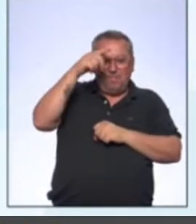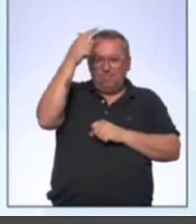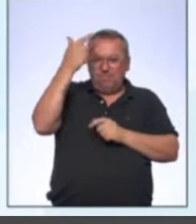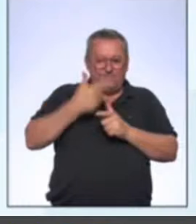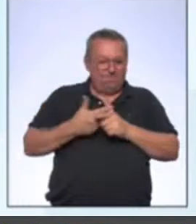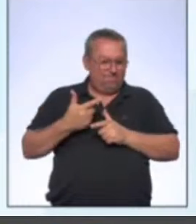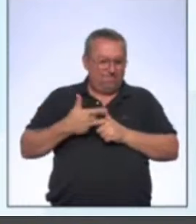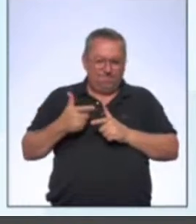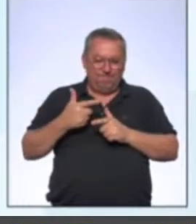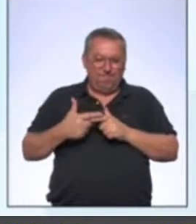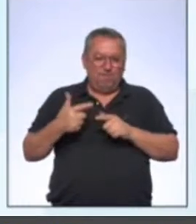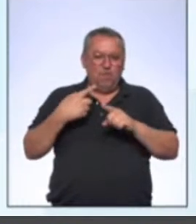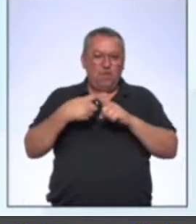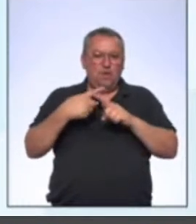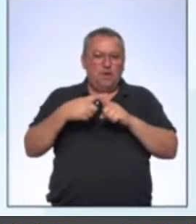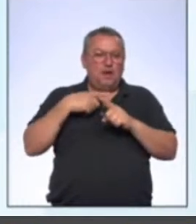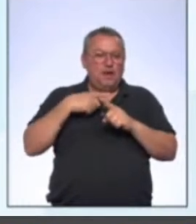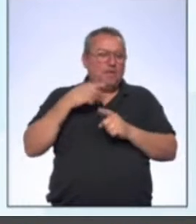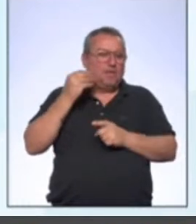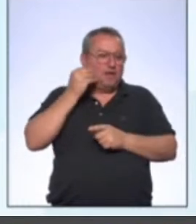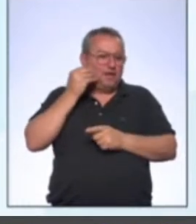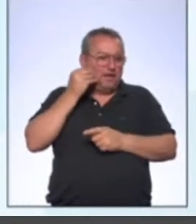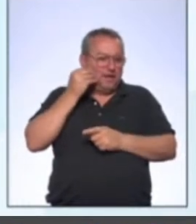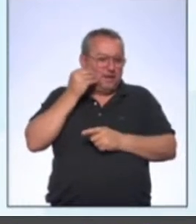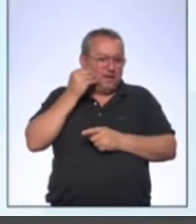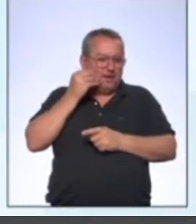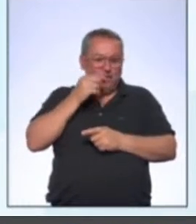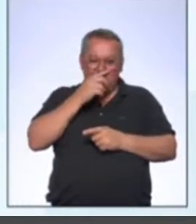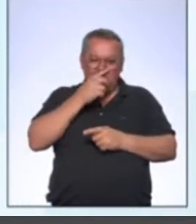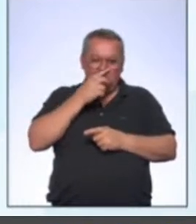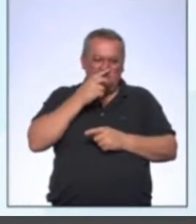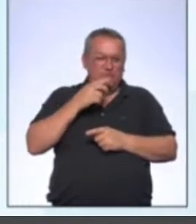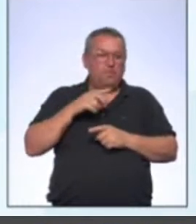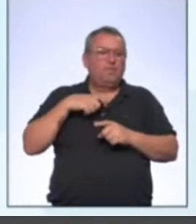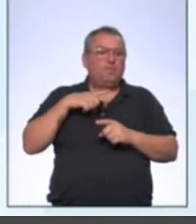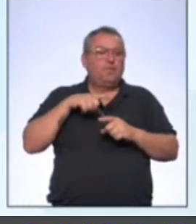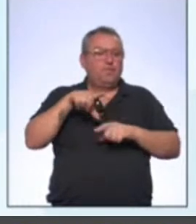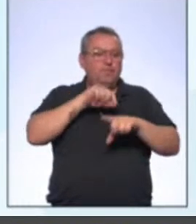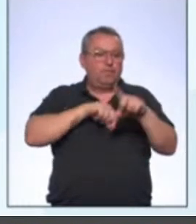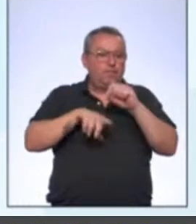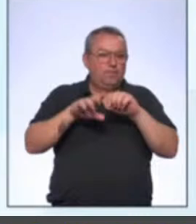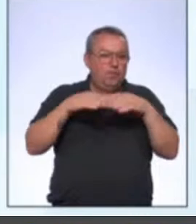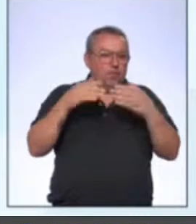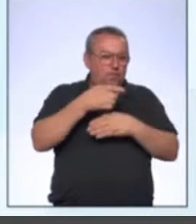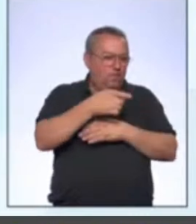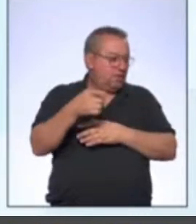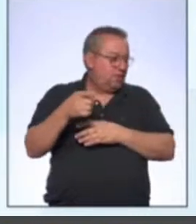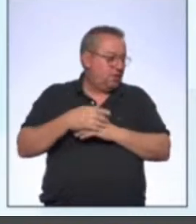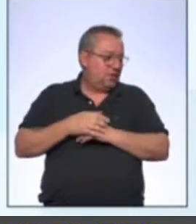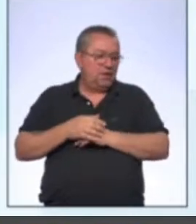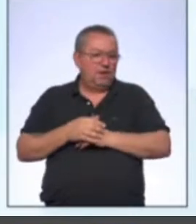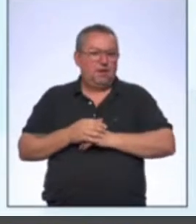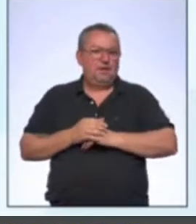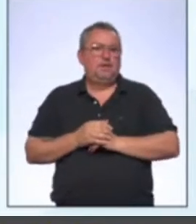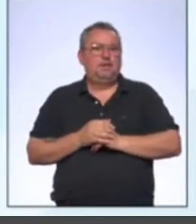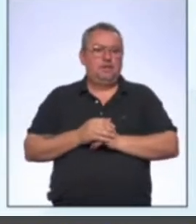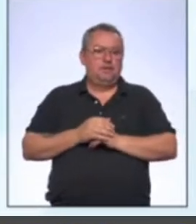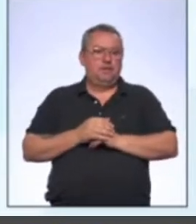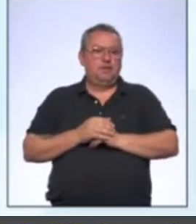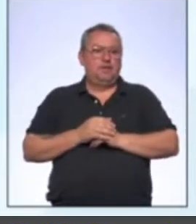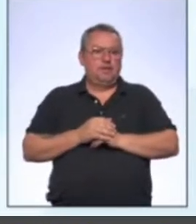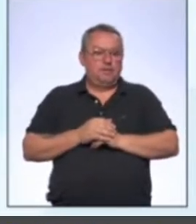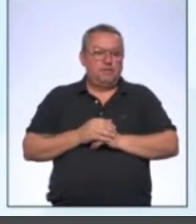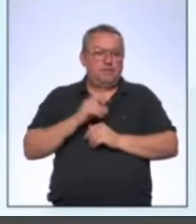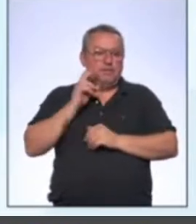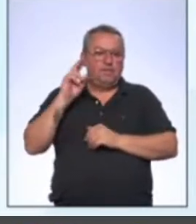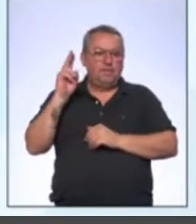problema, porque dá para entender nas alternativas também, com a leitura de vocês, né? Então, vamos